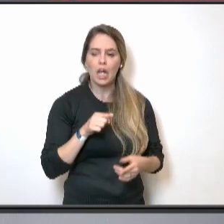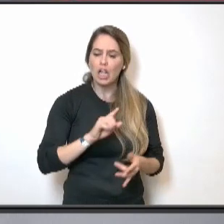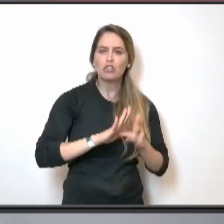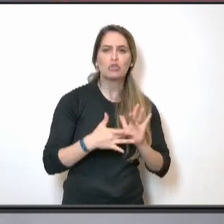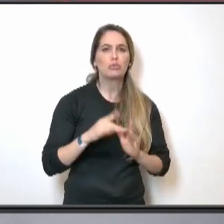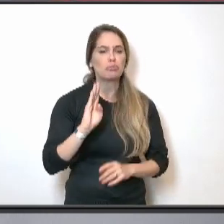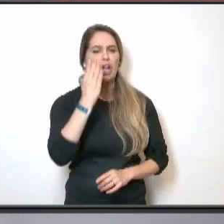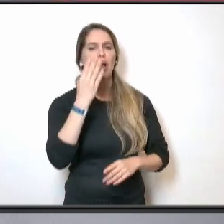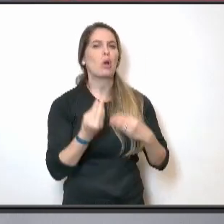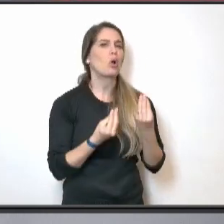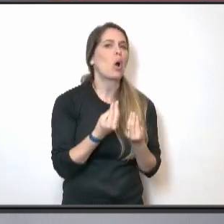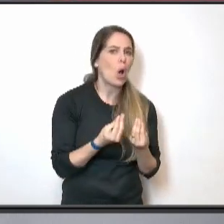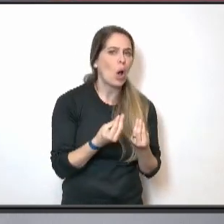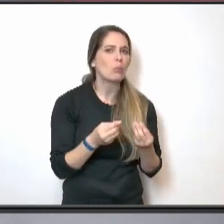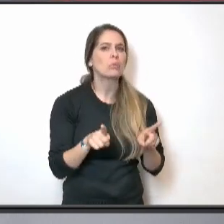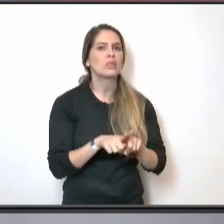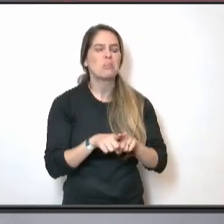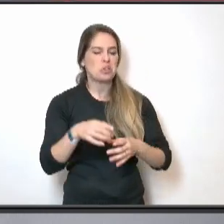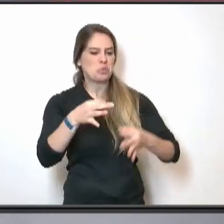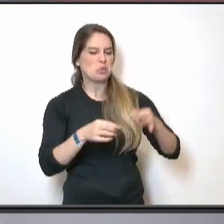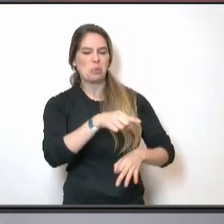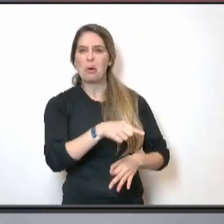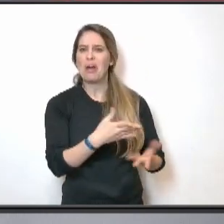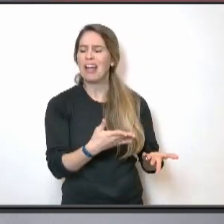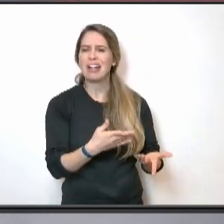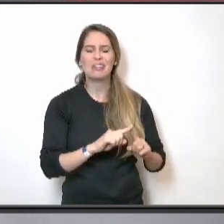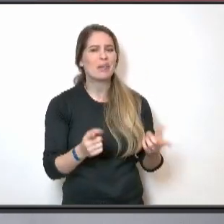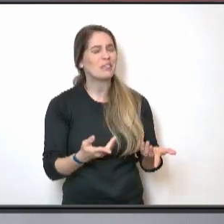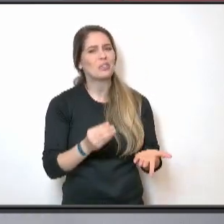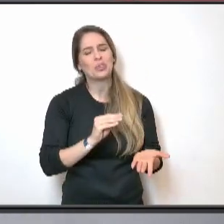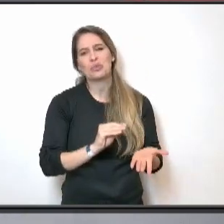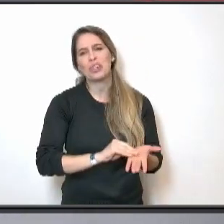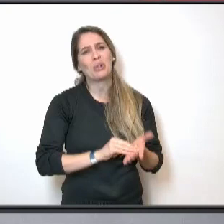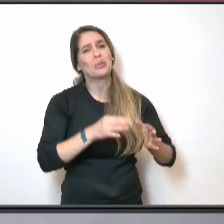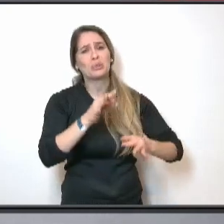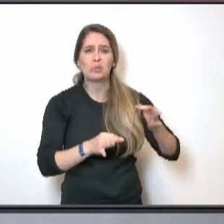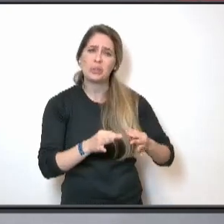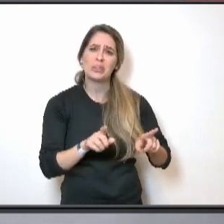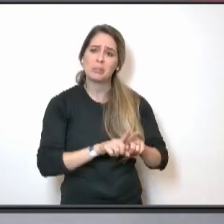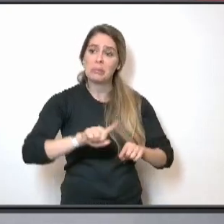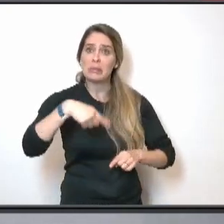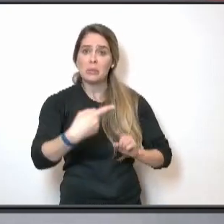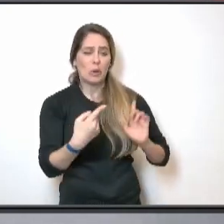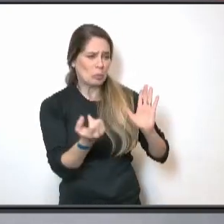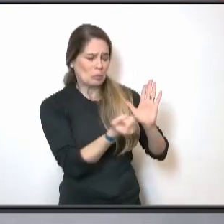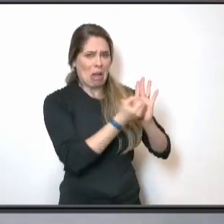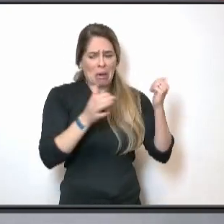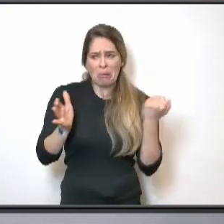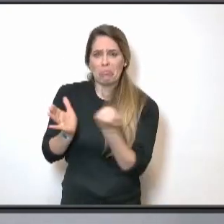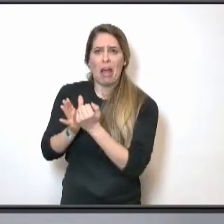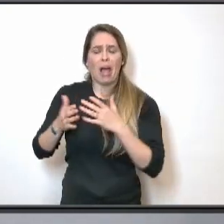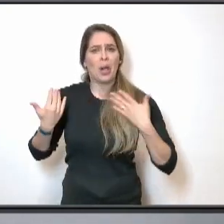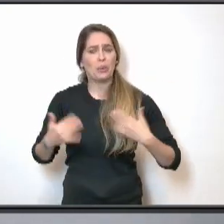ele foi julgado de modo injusto, como ele foi terrivelmente crucificado, mas